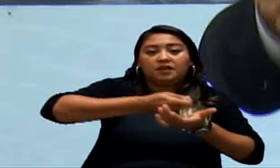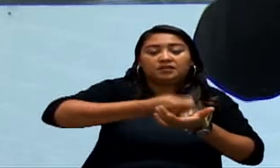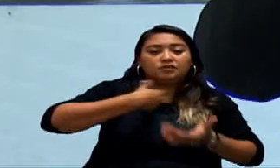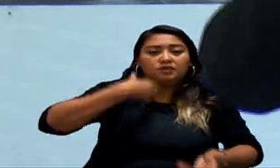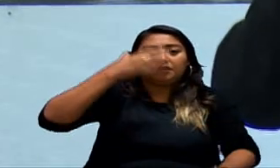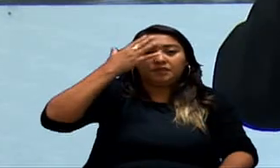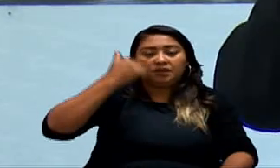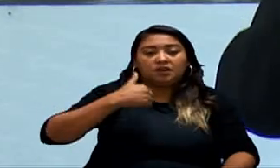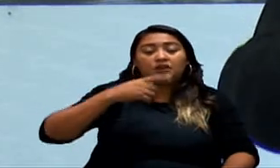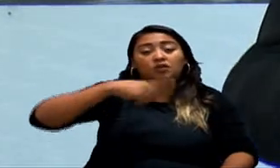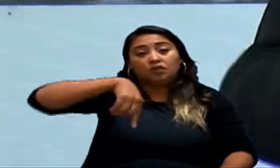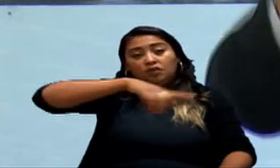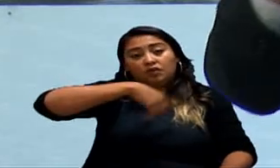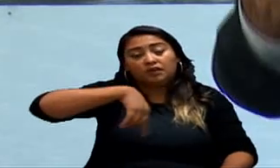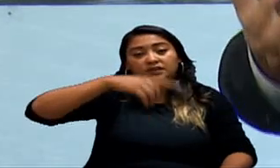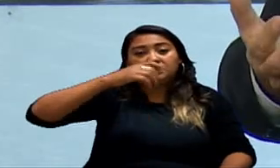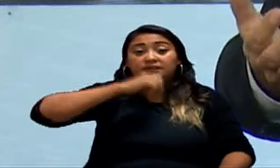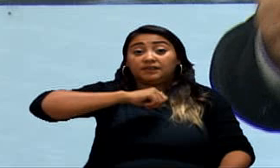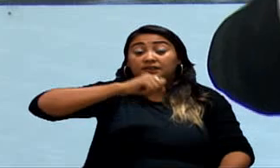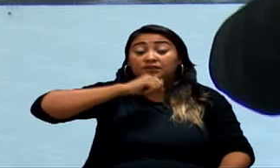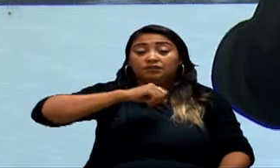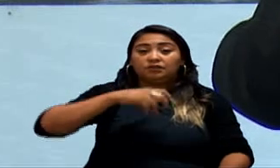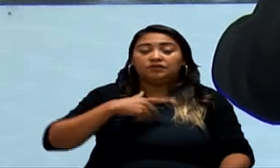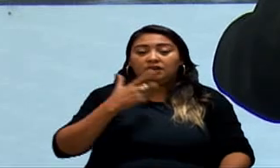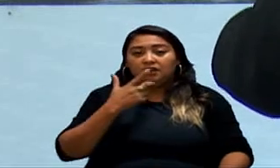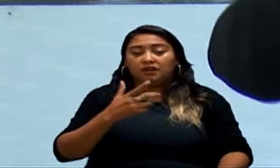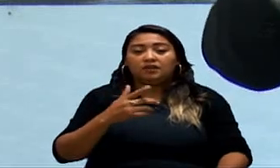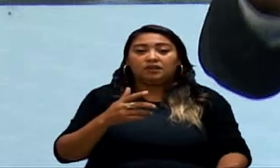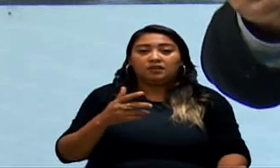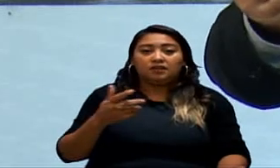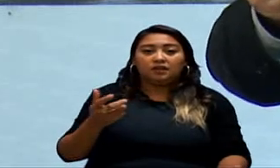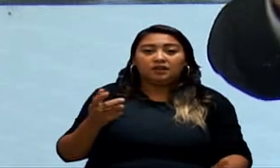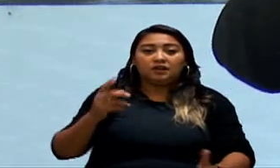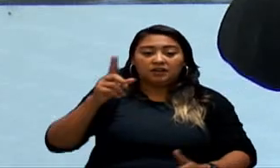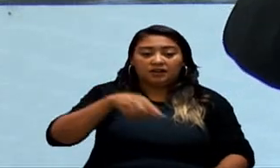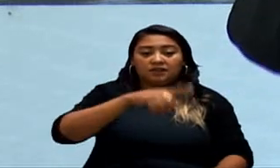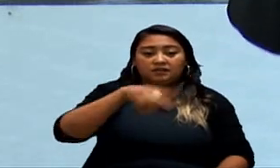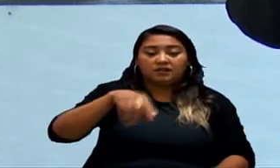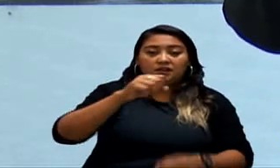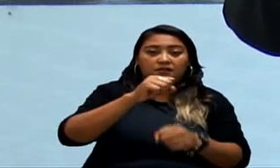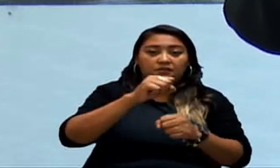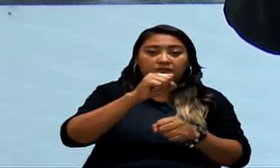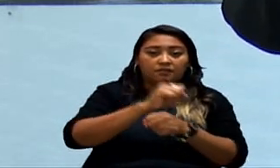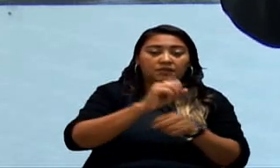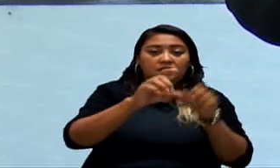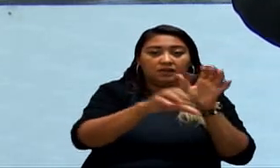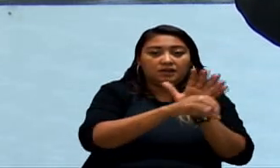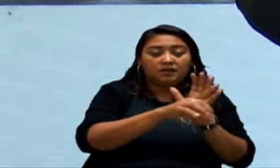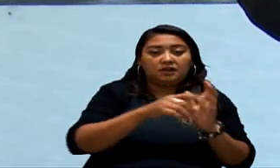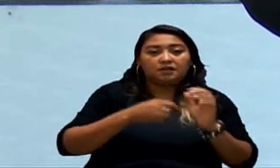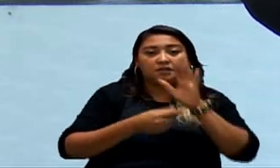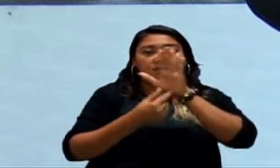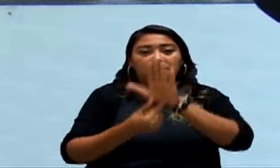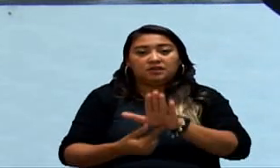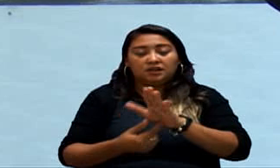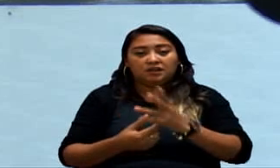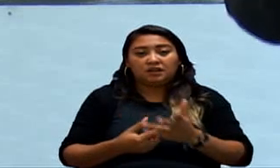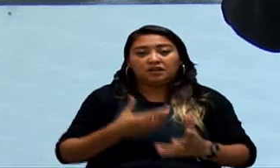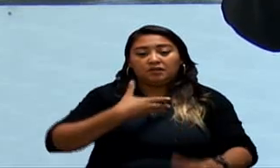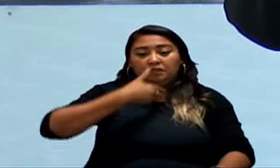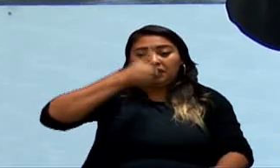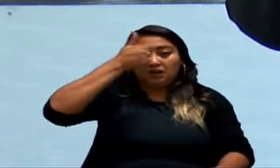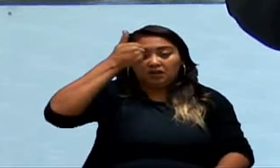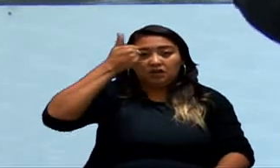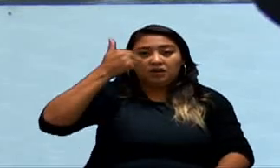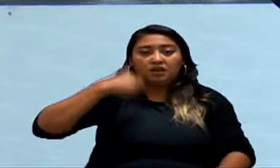saber. Cabe a nós mais antigos eu falar, olha, viu, não se cancela uma lei para apresentar, viu,